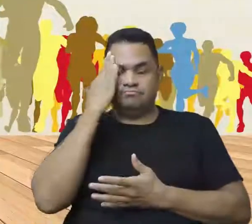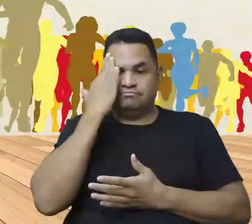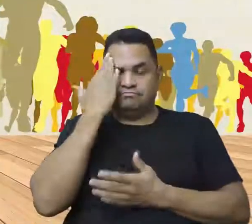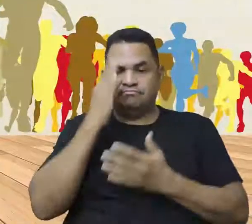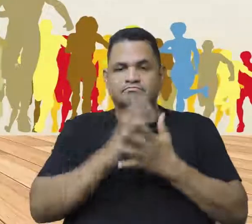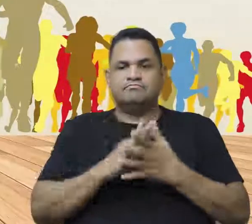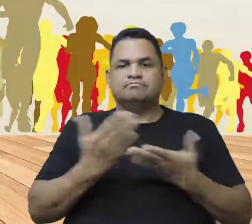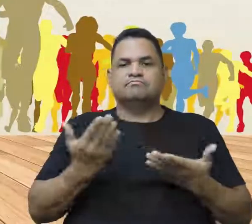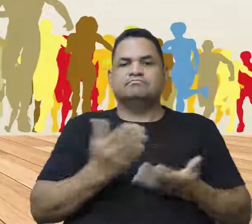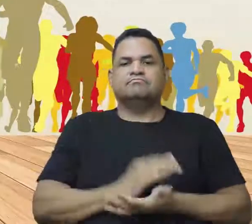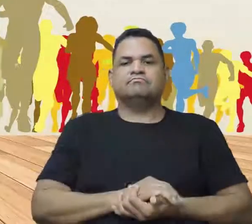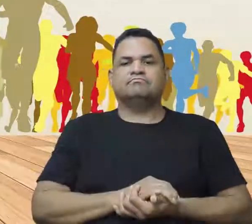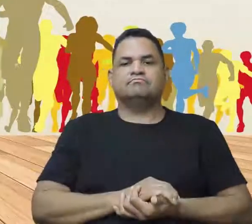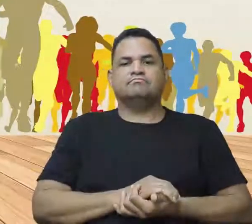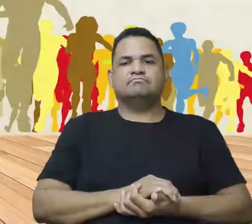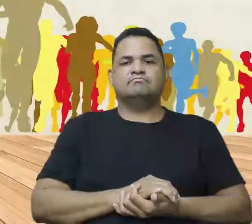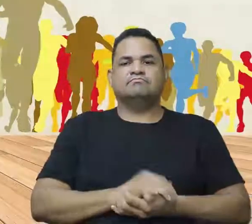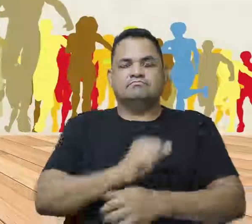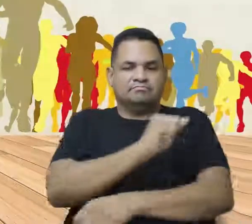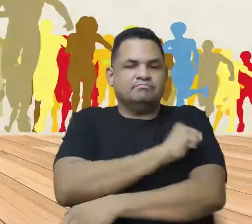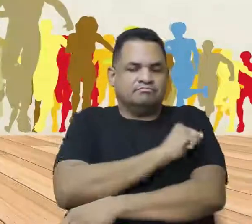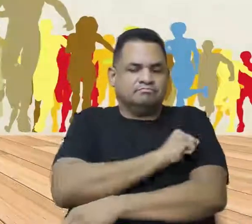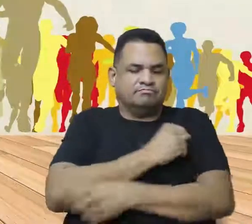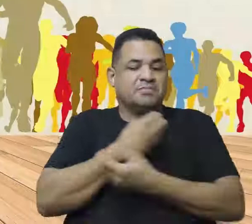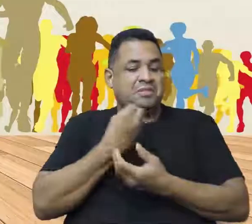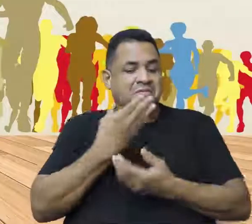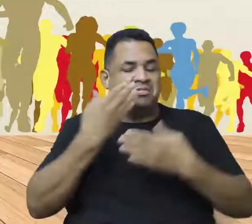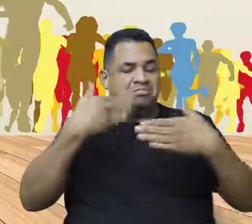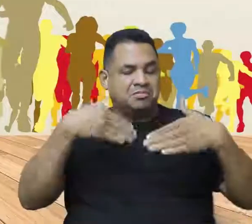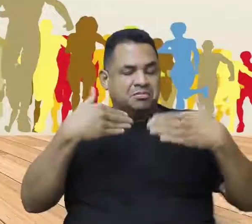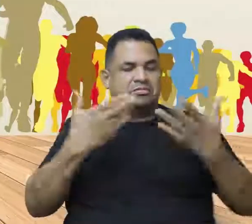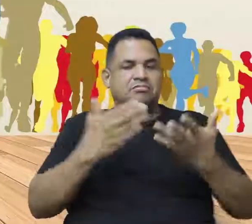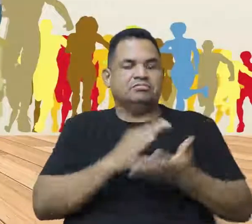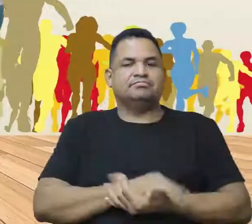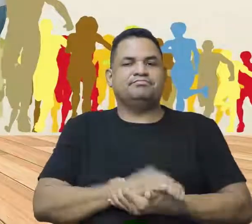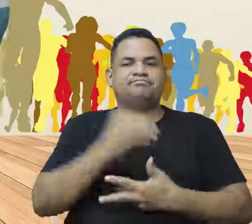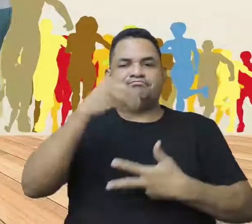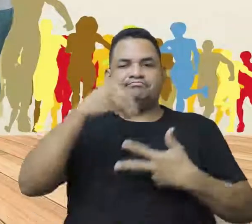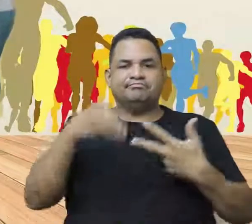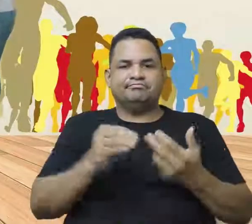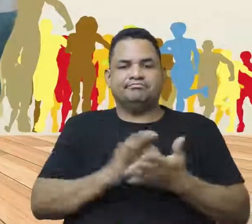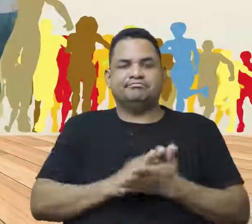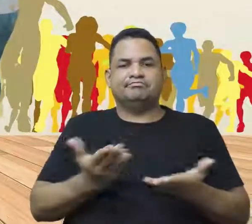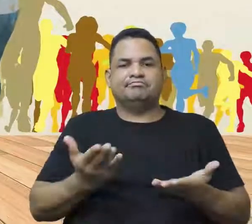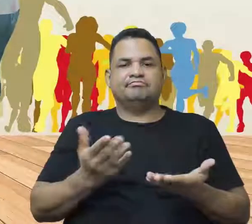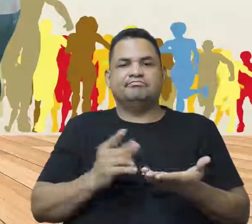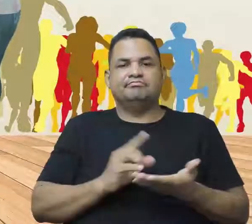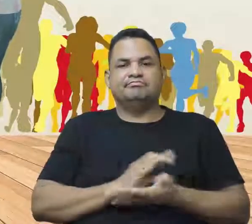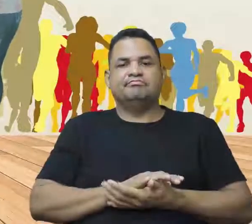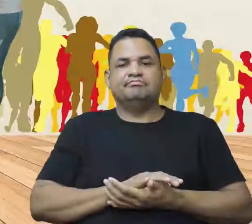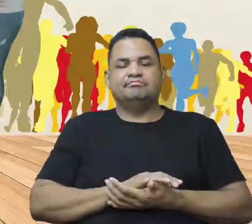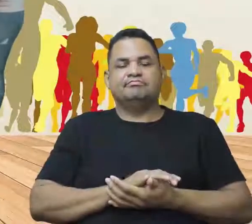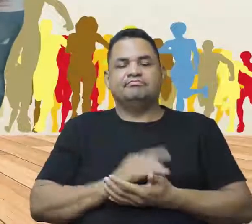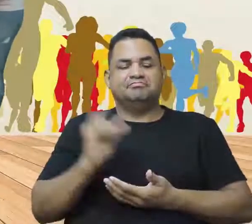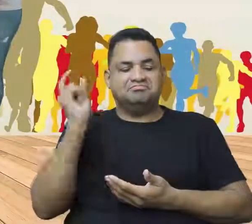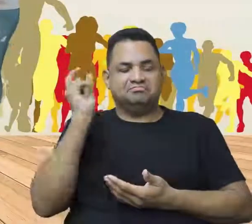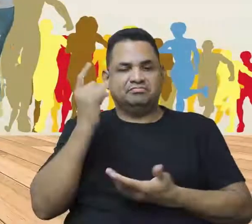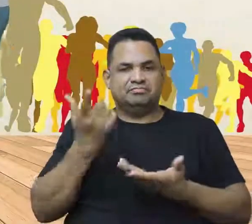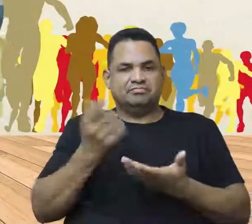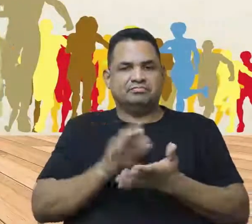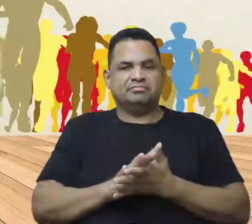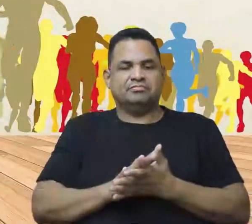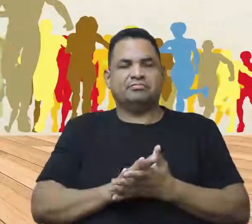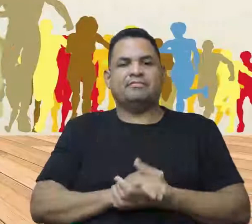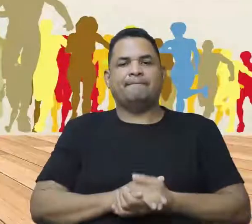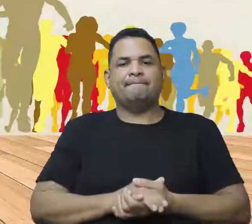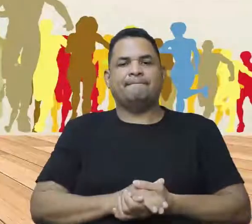essa ligação. Esse aluno ele vai sair bem, prof, quando ele for fazer o Enem. Dificilmente o aluno da mediação não vai gabaritar as